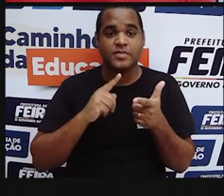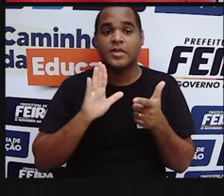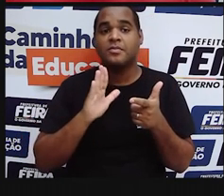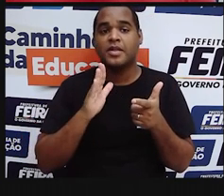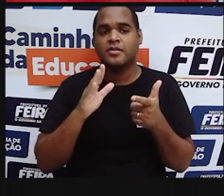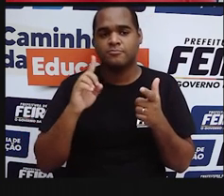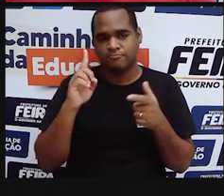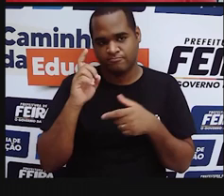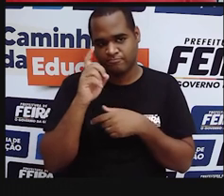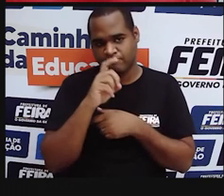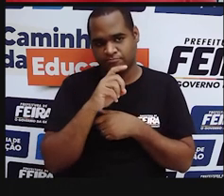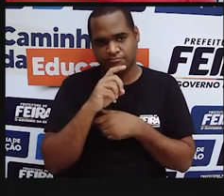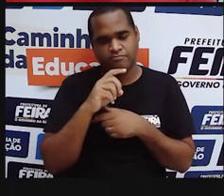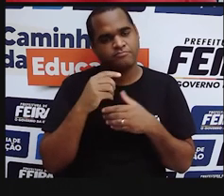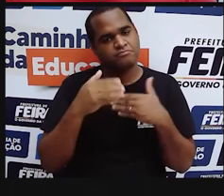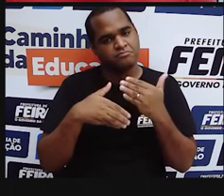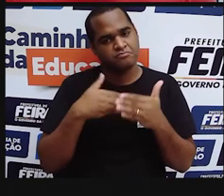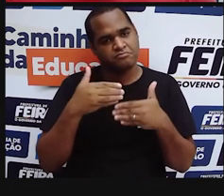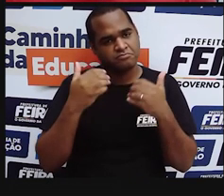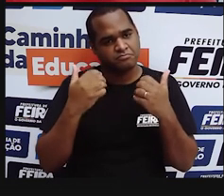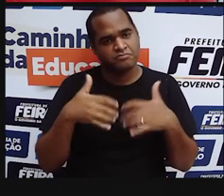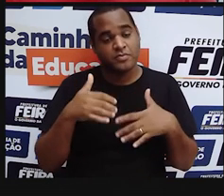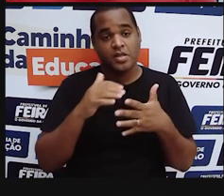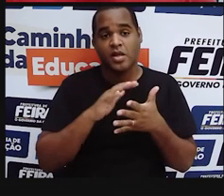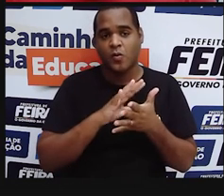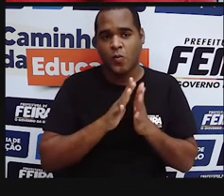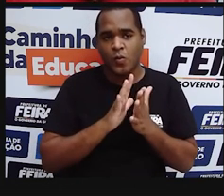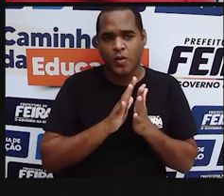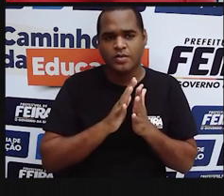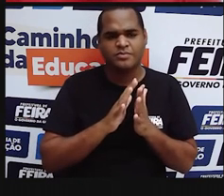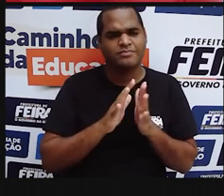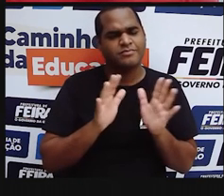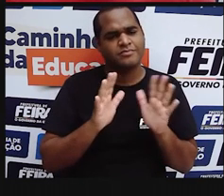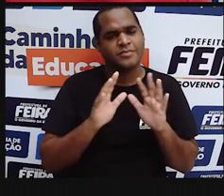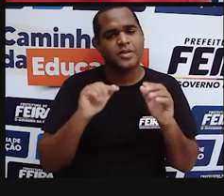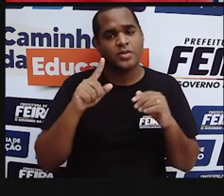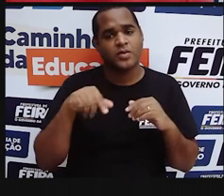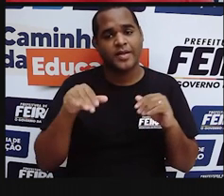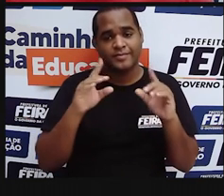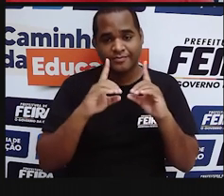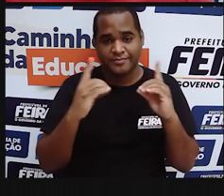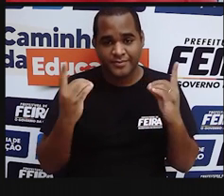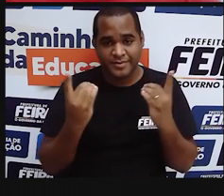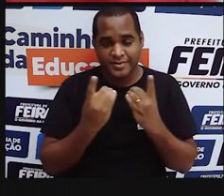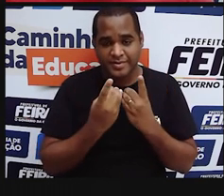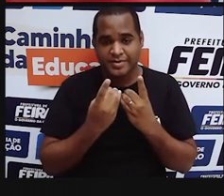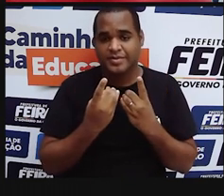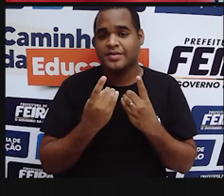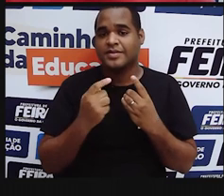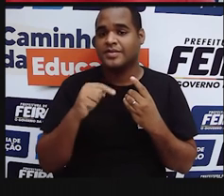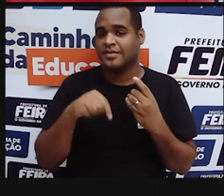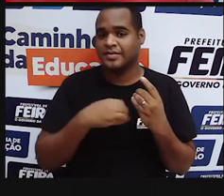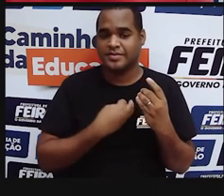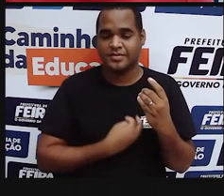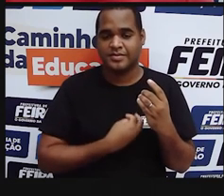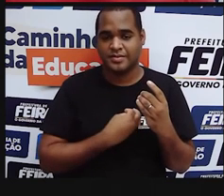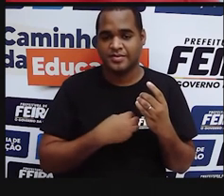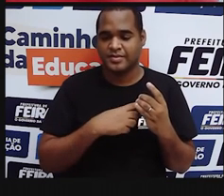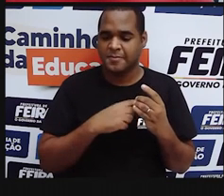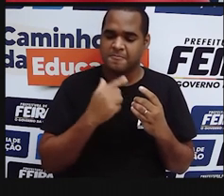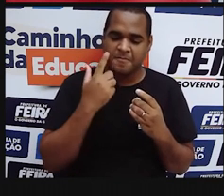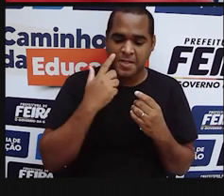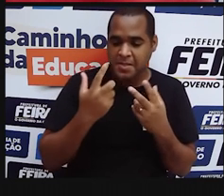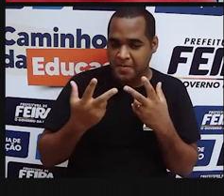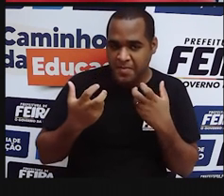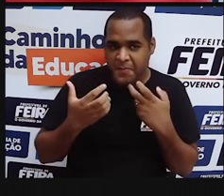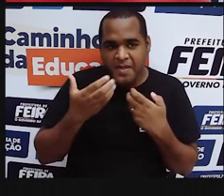que o desafio era expandi-la e não destruí-la. Nossa democracia também, né? Hoje ela tem uma série de problemas,